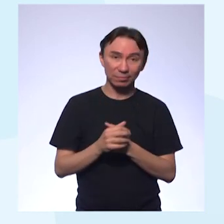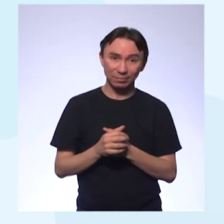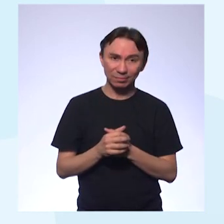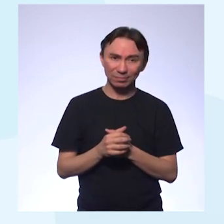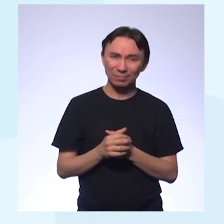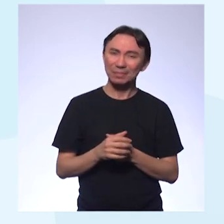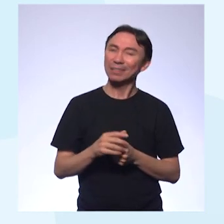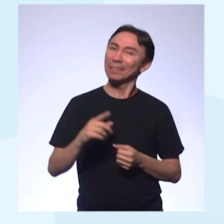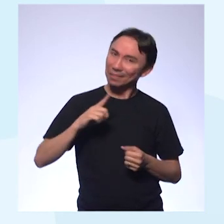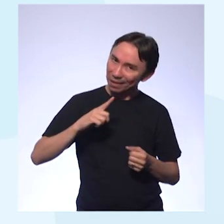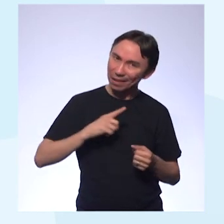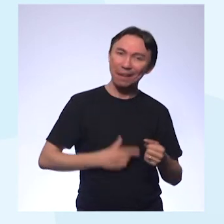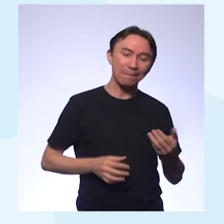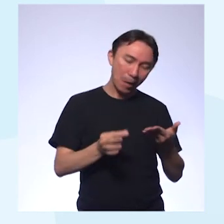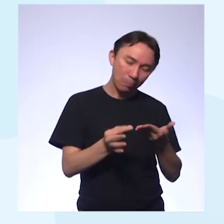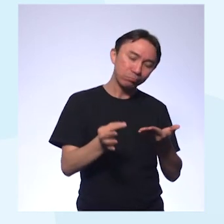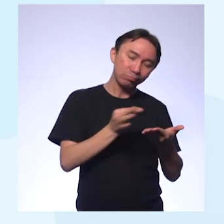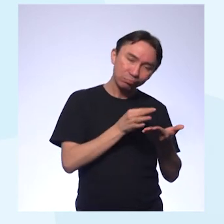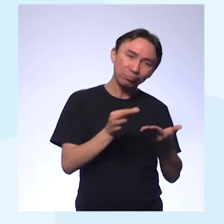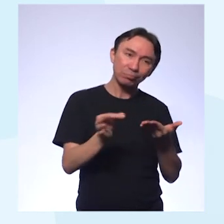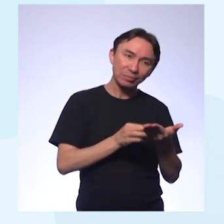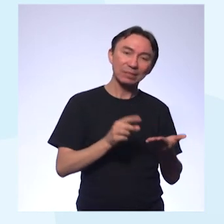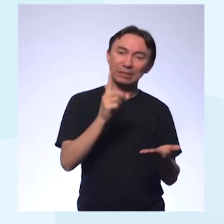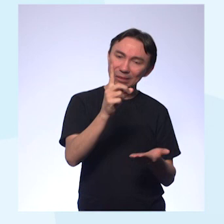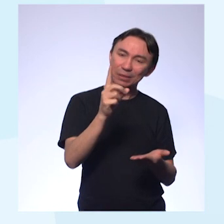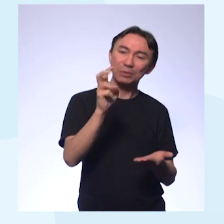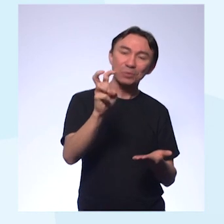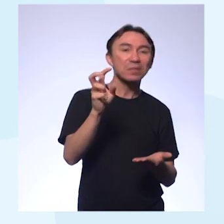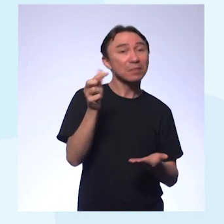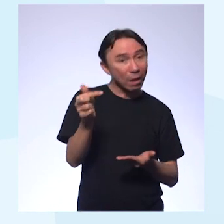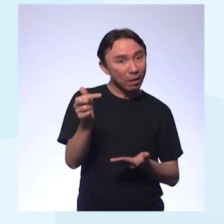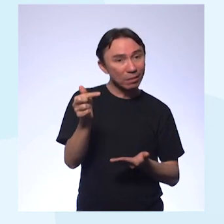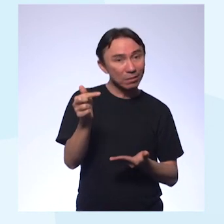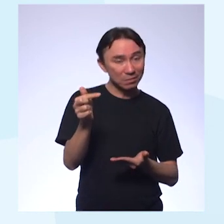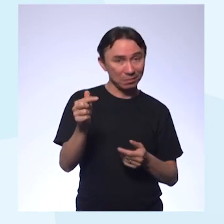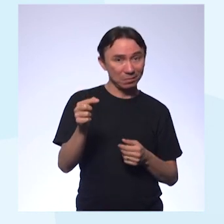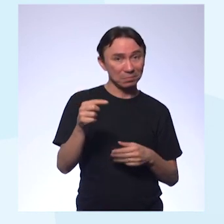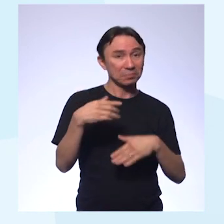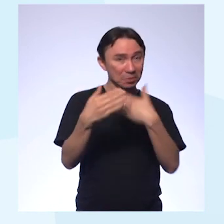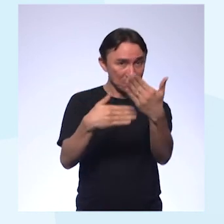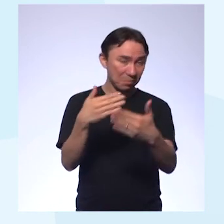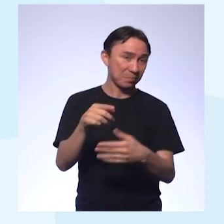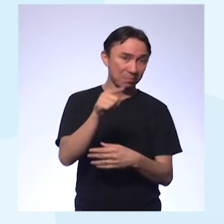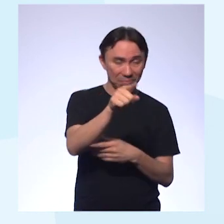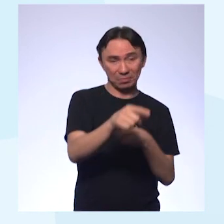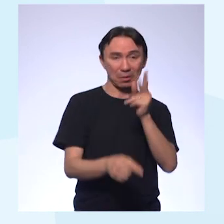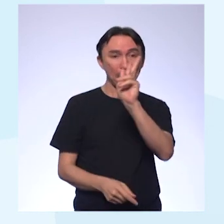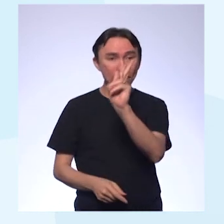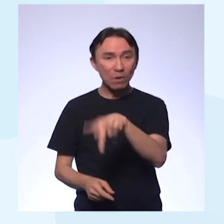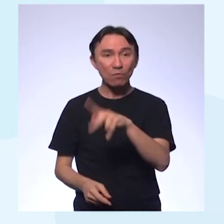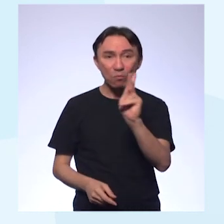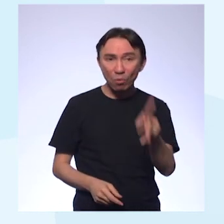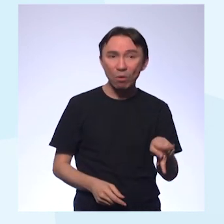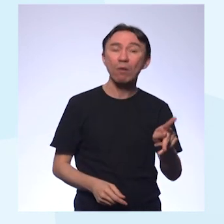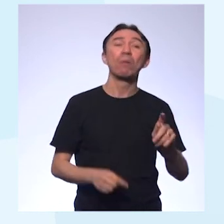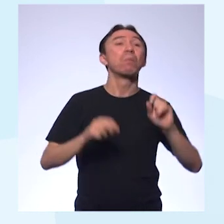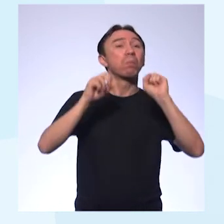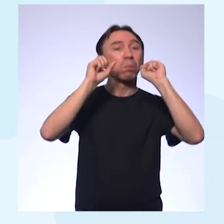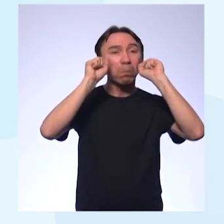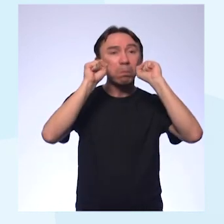está lá no caderno do aluno, na página 157, que depois vocês, né, os professores,